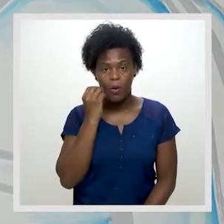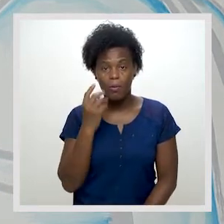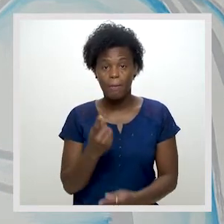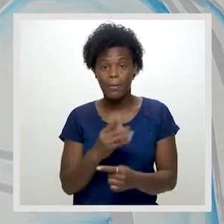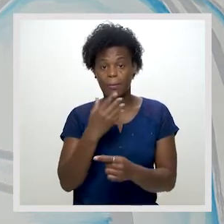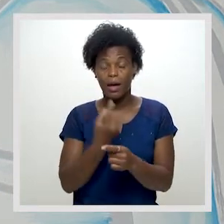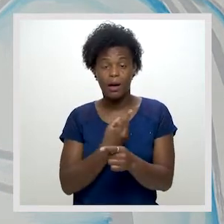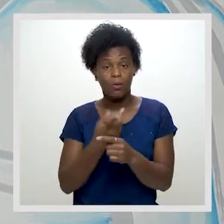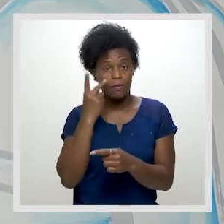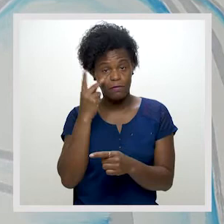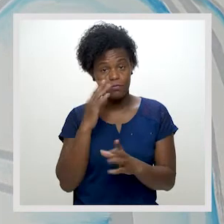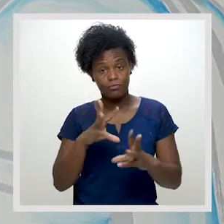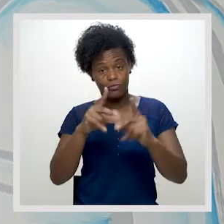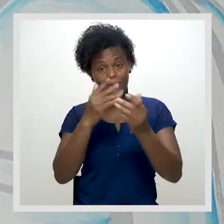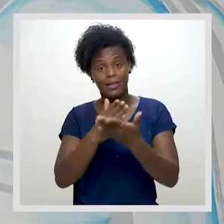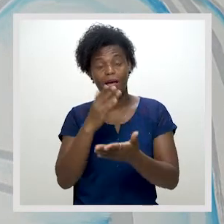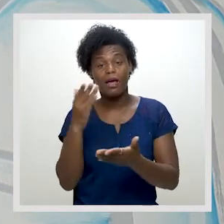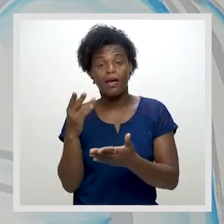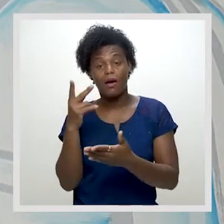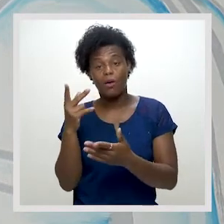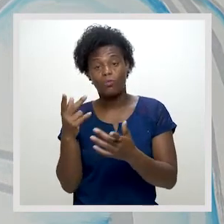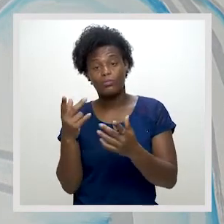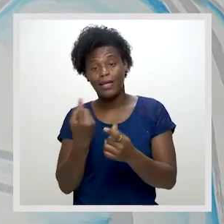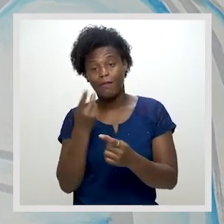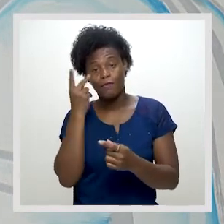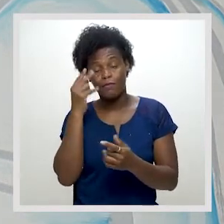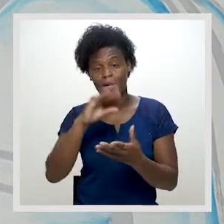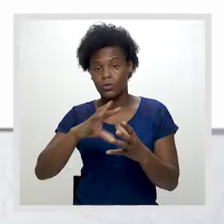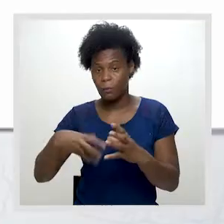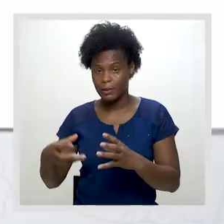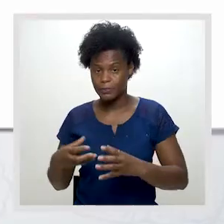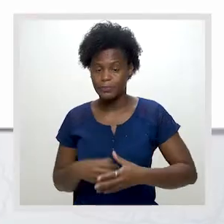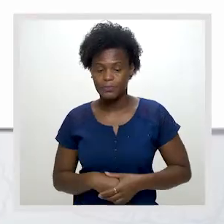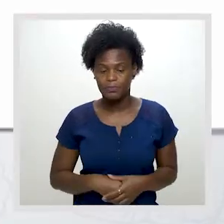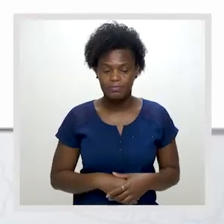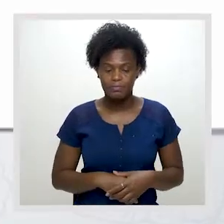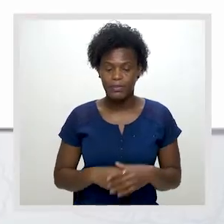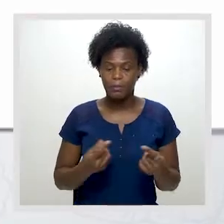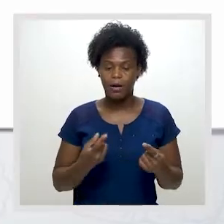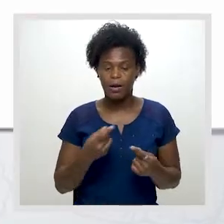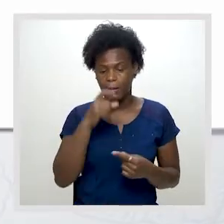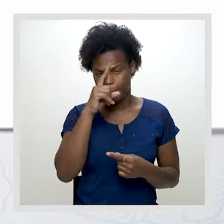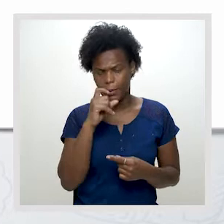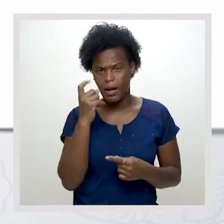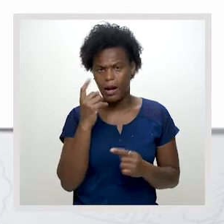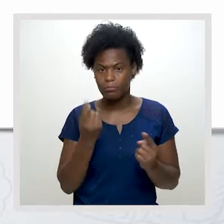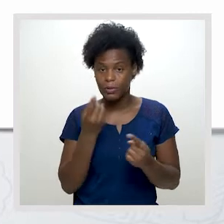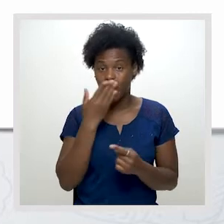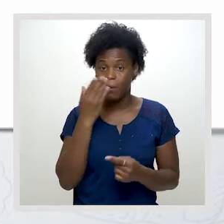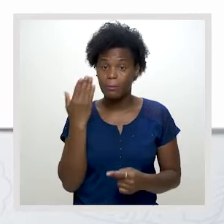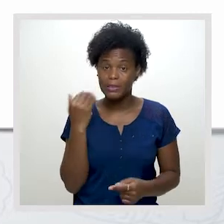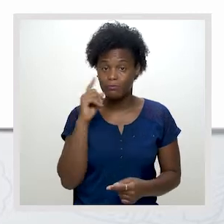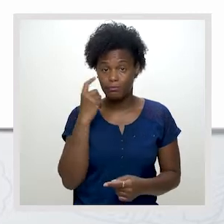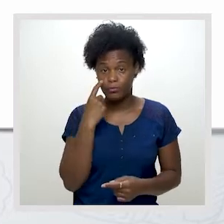vivos até chegarem aos seres vivos mais complexos. Recapitulação da aula anterior. Nós, na aula